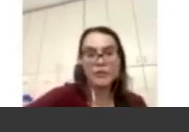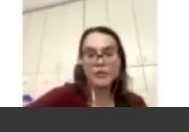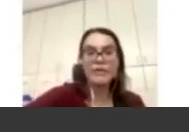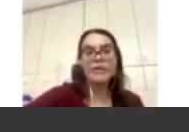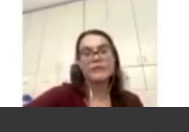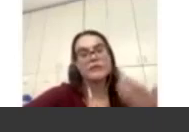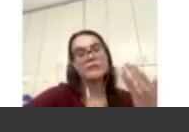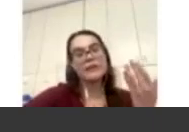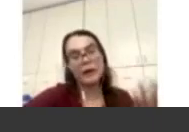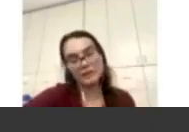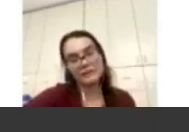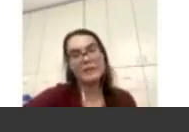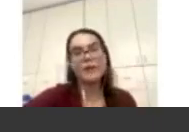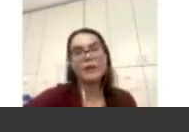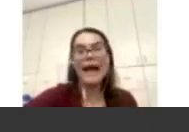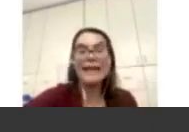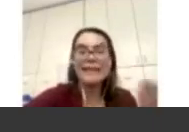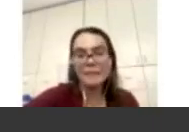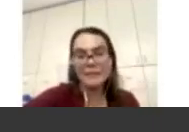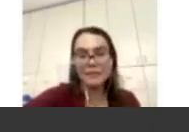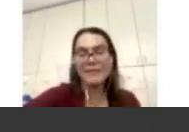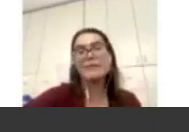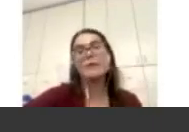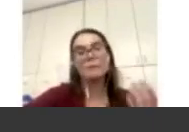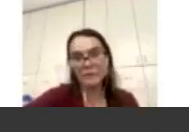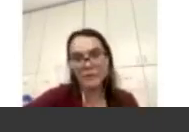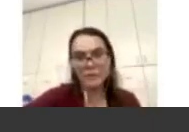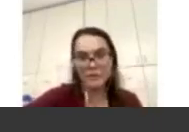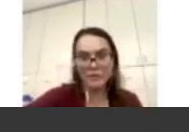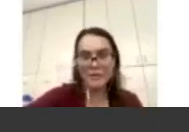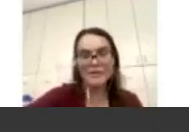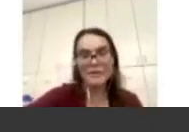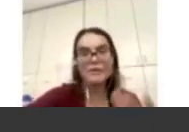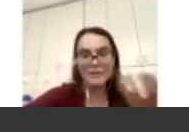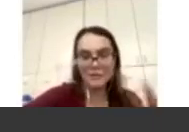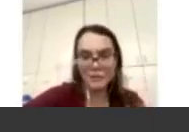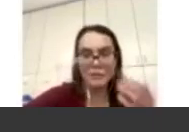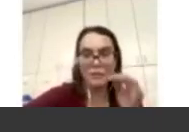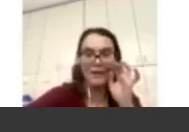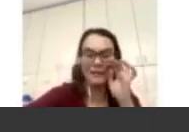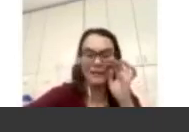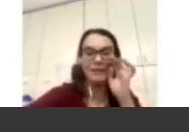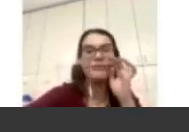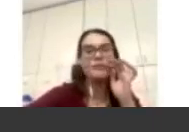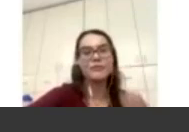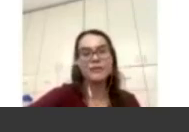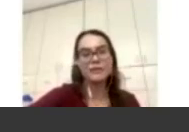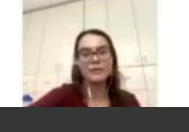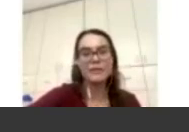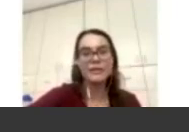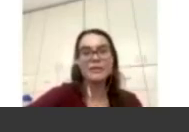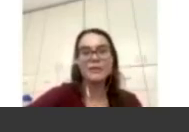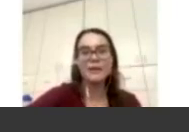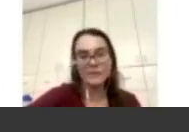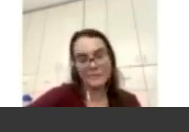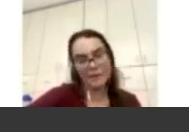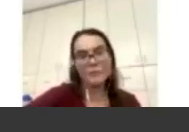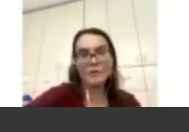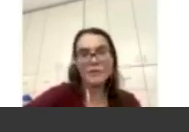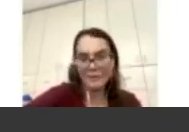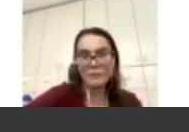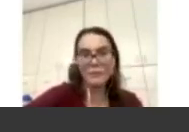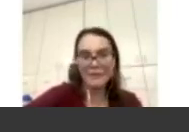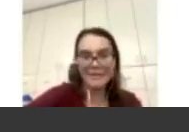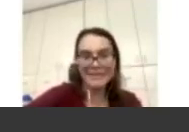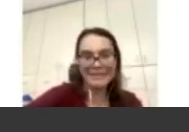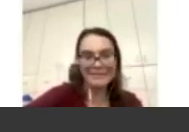focou nisso. Nós estamos na 4ª versão agora, adaptando a versão para 2023, inclusive com o Bernardo aí nos ajudando. Esperamos em